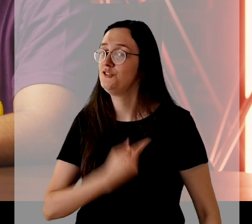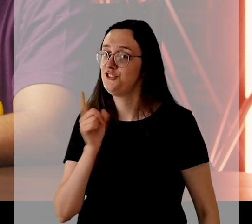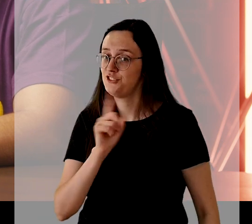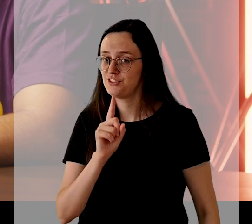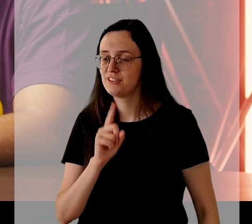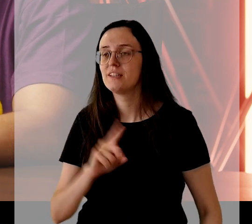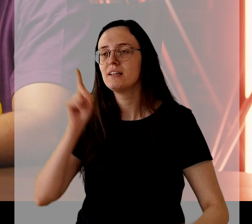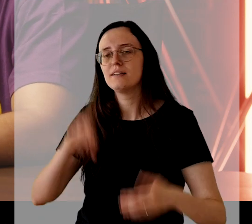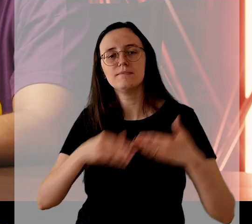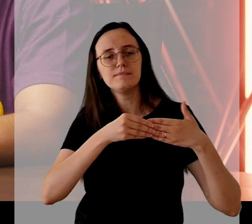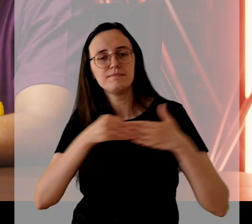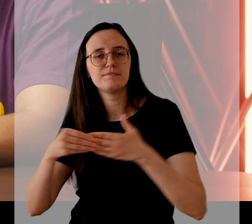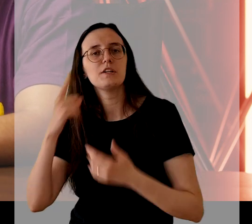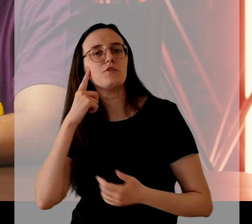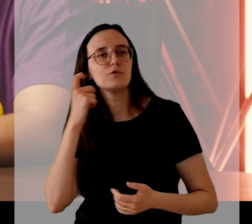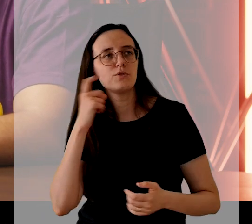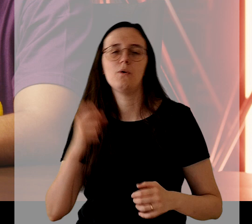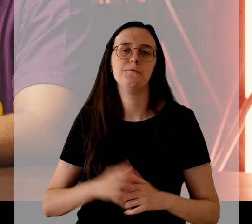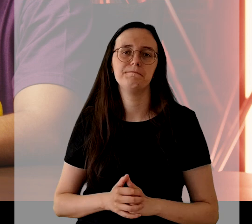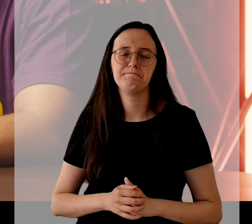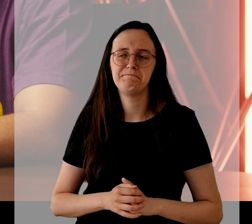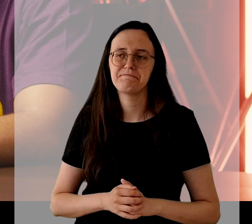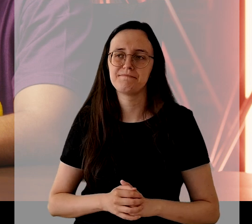não existe, Não né? existe. Tá mais numa direção de som.